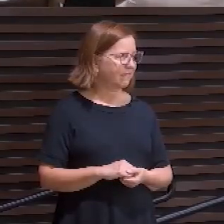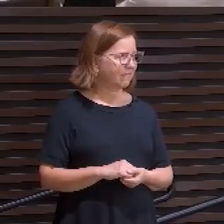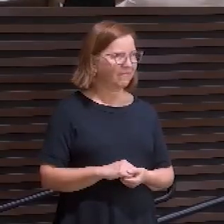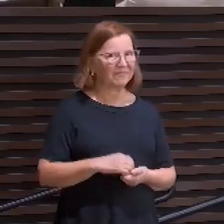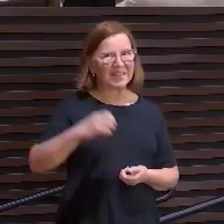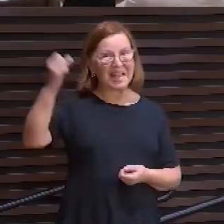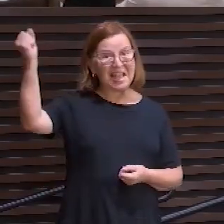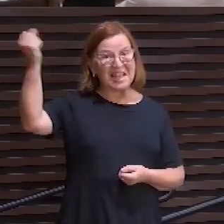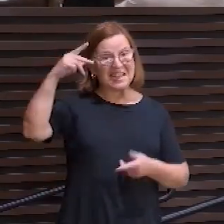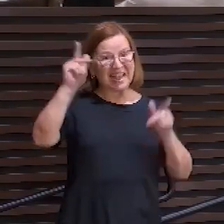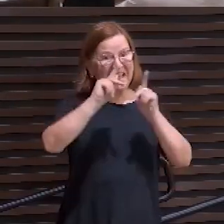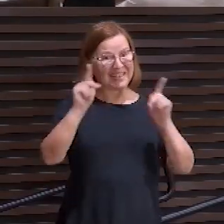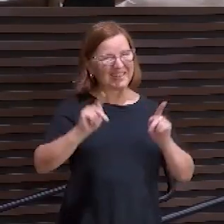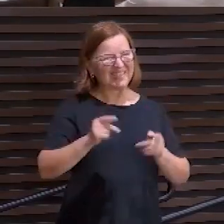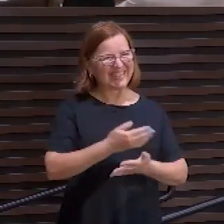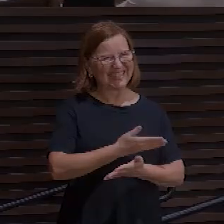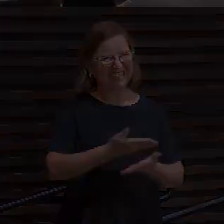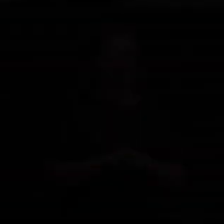Graça e paz, queridos.